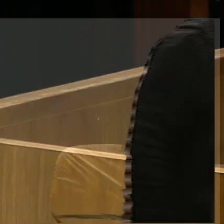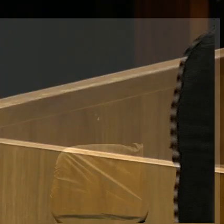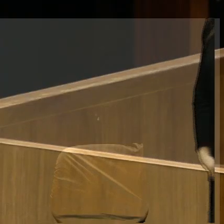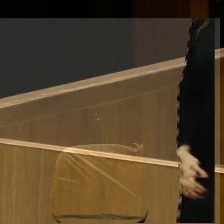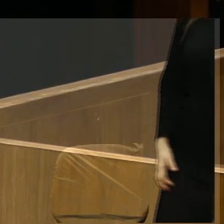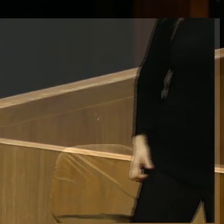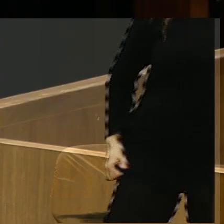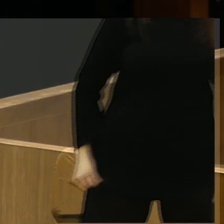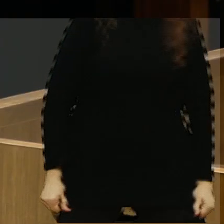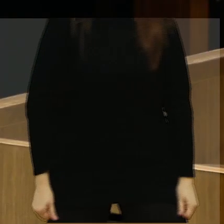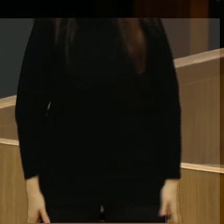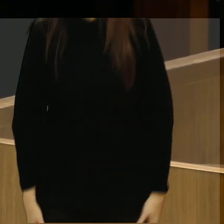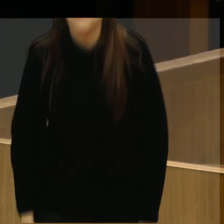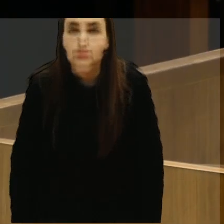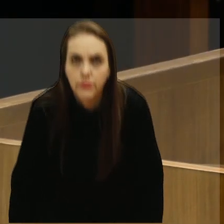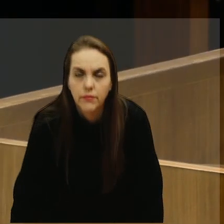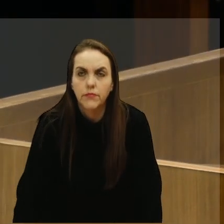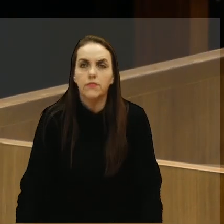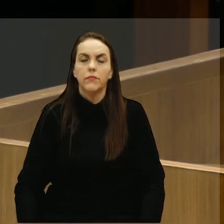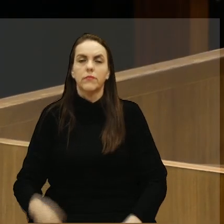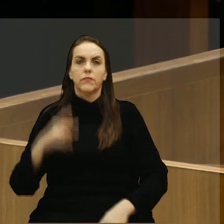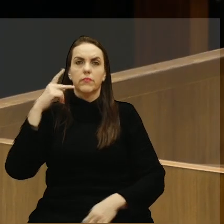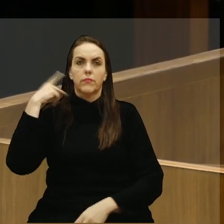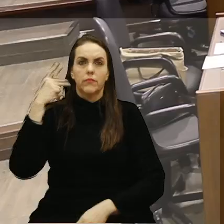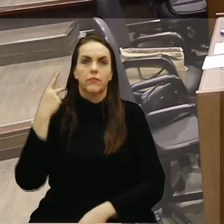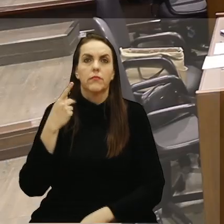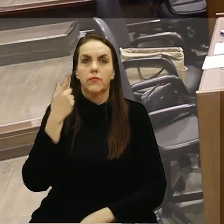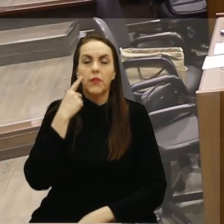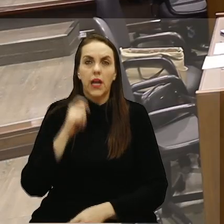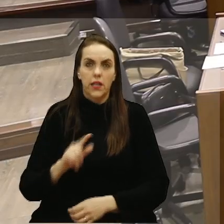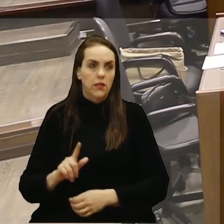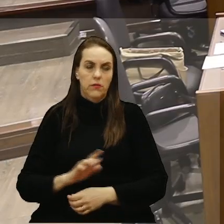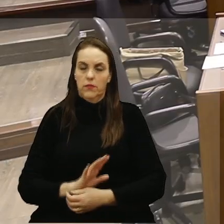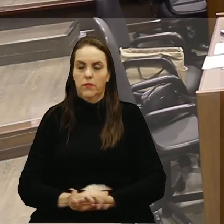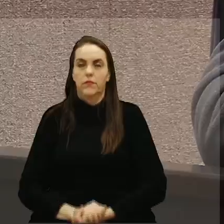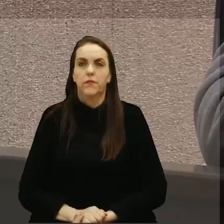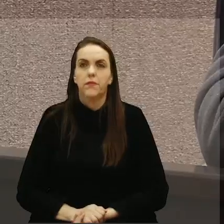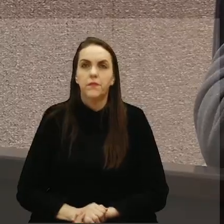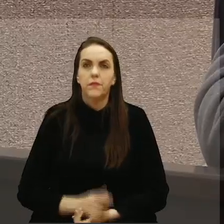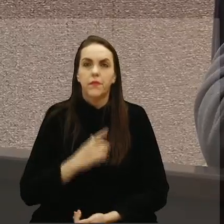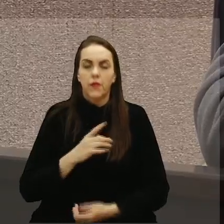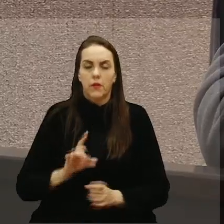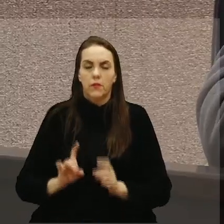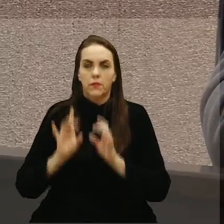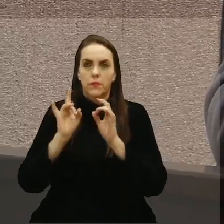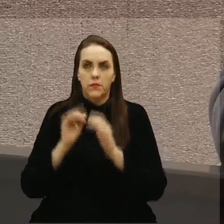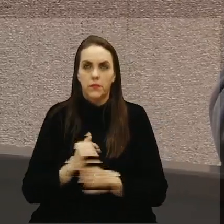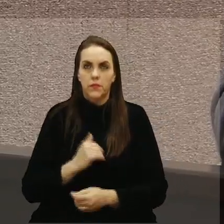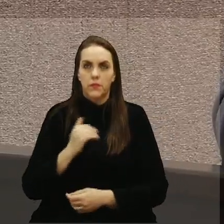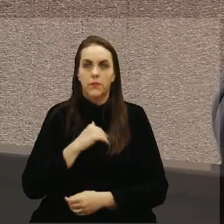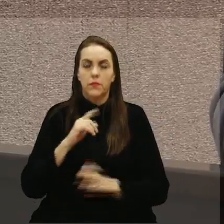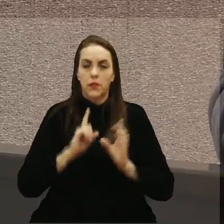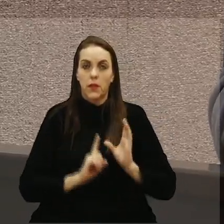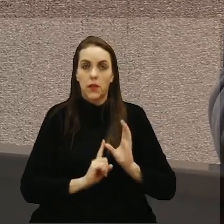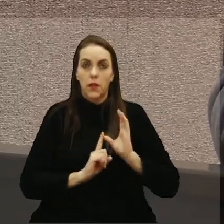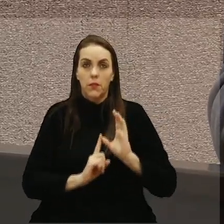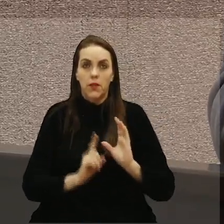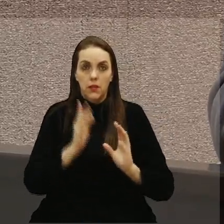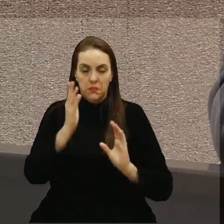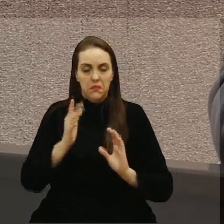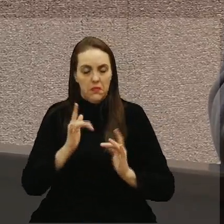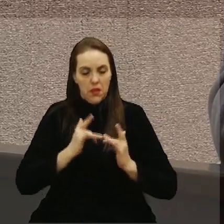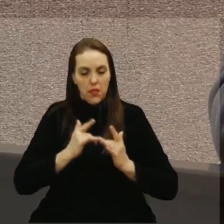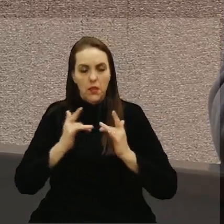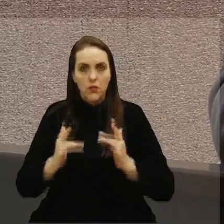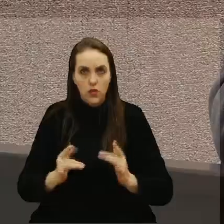trajetória, como já disseram os colegas aqui, né, vendo as fotos, os relatos que o senhor nos trouxe, e especialmente a questão da capelania, né? Eu vi que o senhor é dedicado à